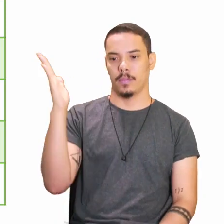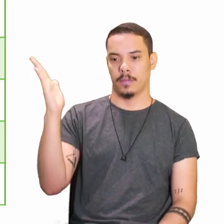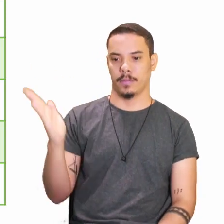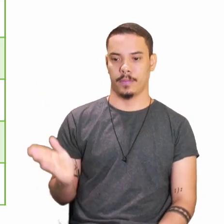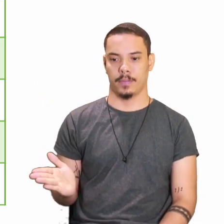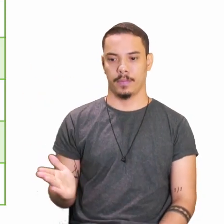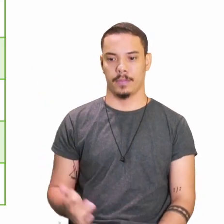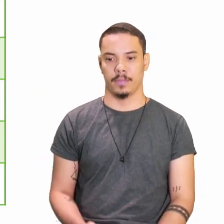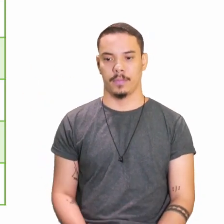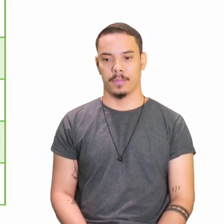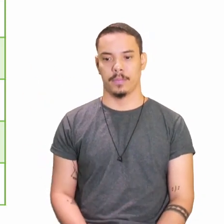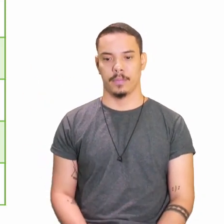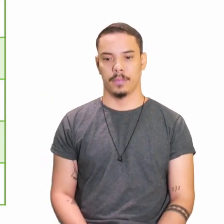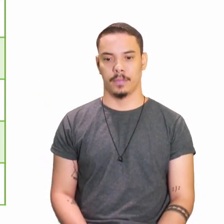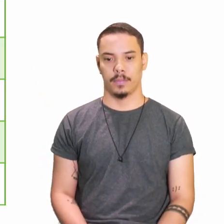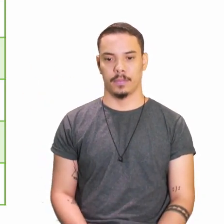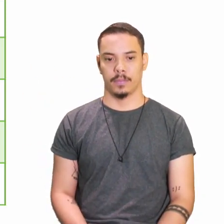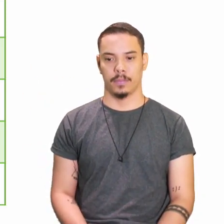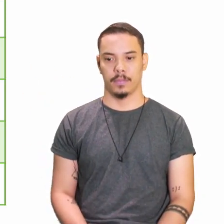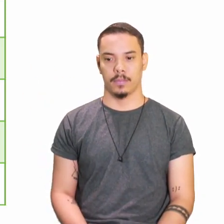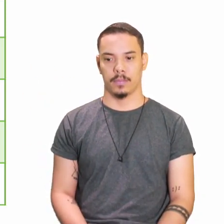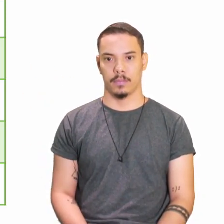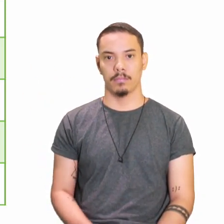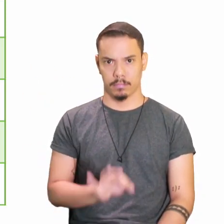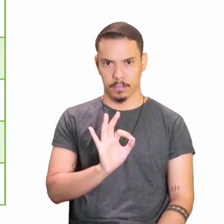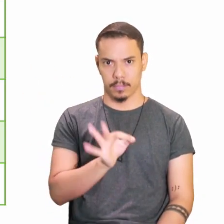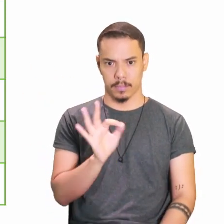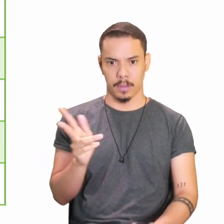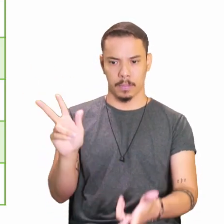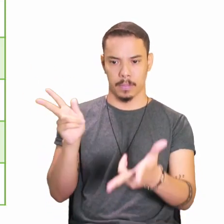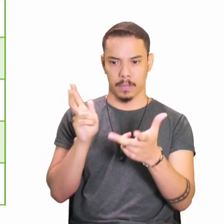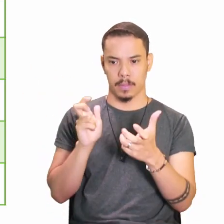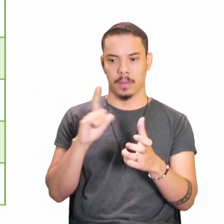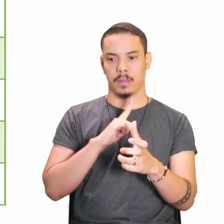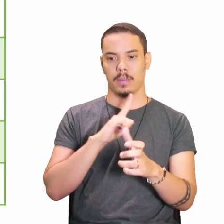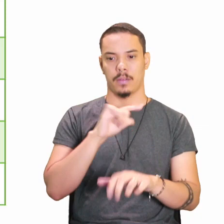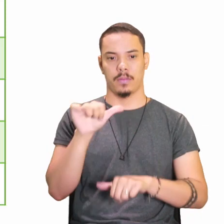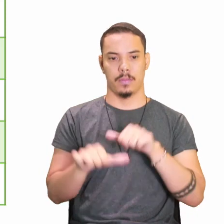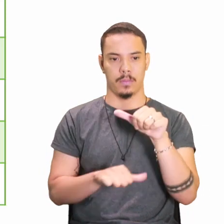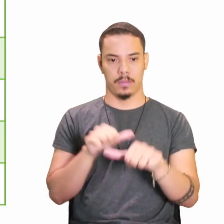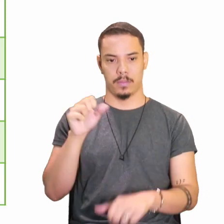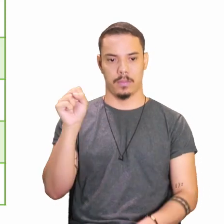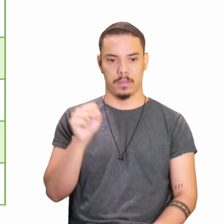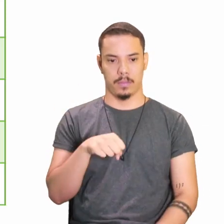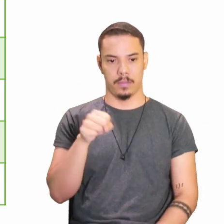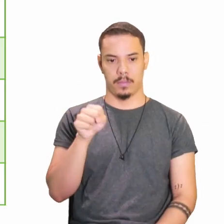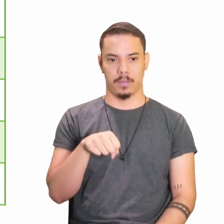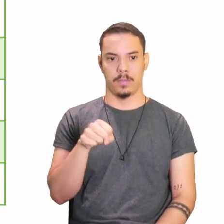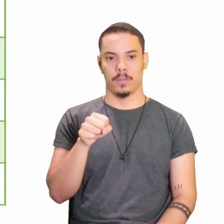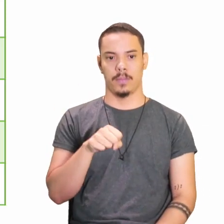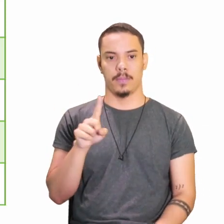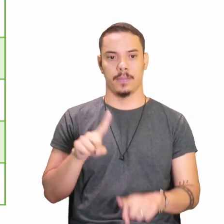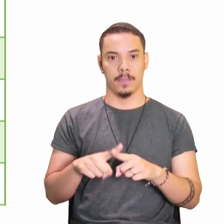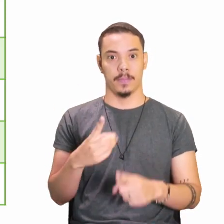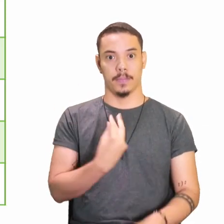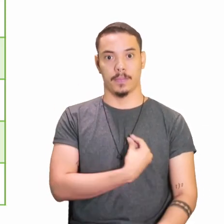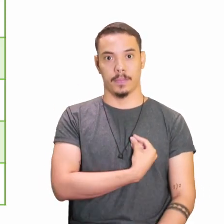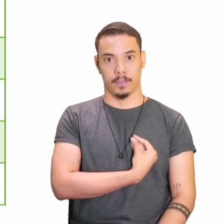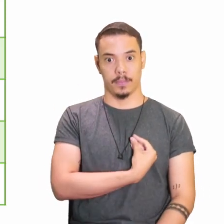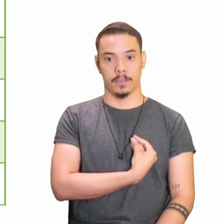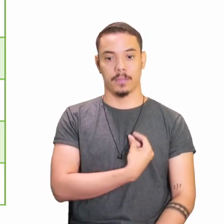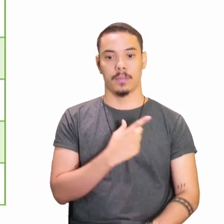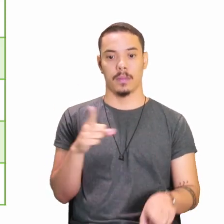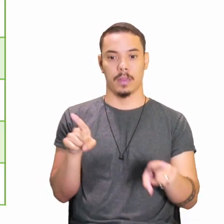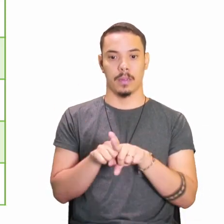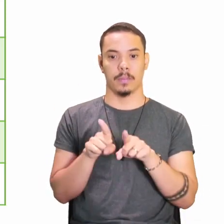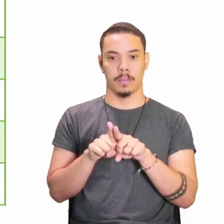fortes Eles foram viu Só houve mudança no presente e também